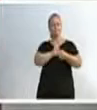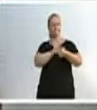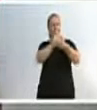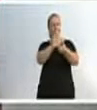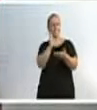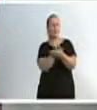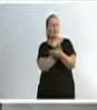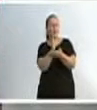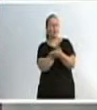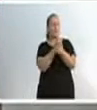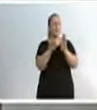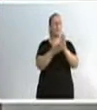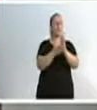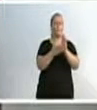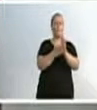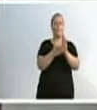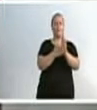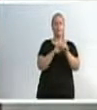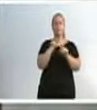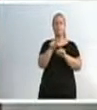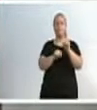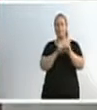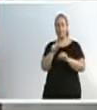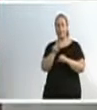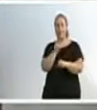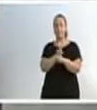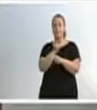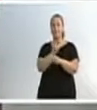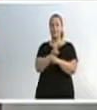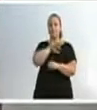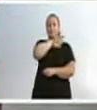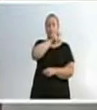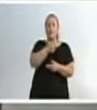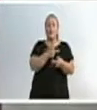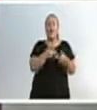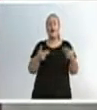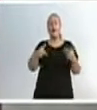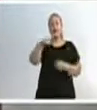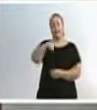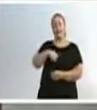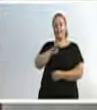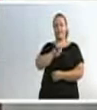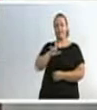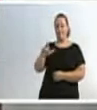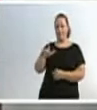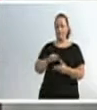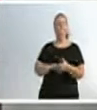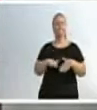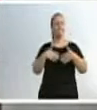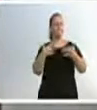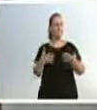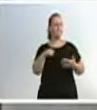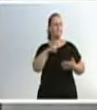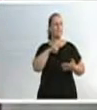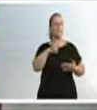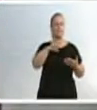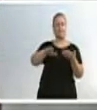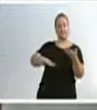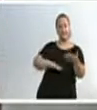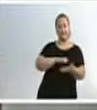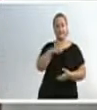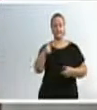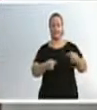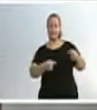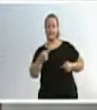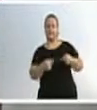das propostas sobre a questão da proteção animal na nossa cidade. E, diante de algumas polêmicas, de algumas coisas que foram